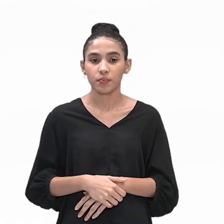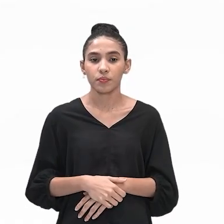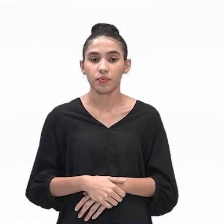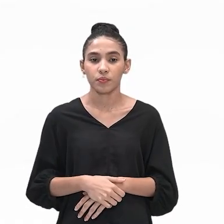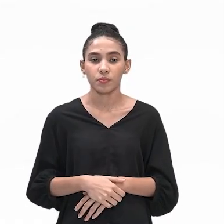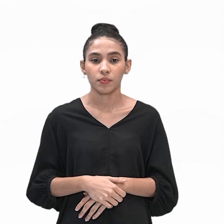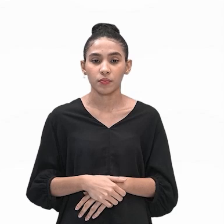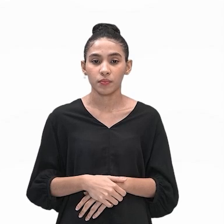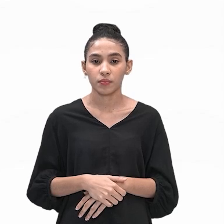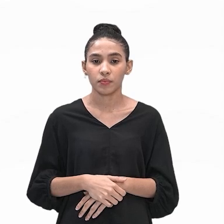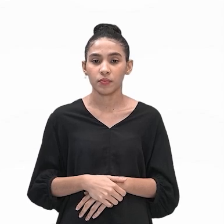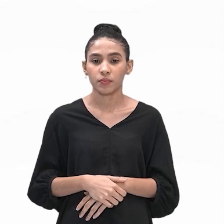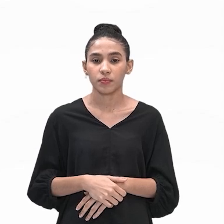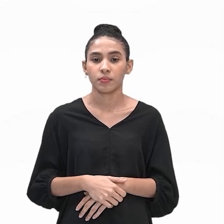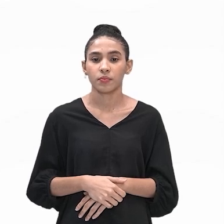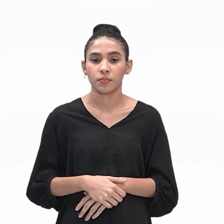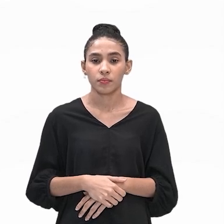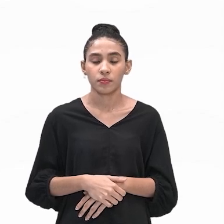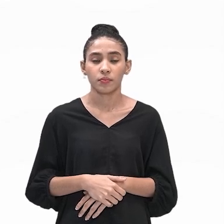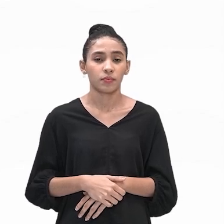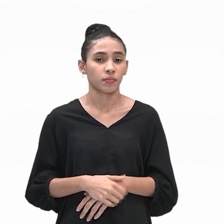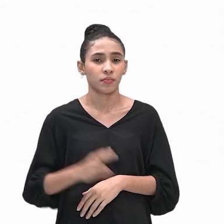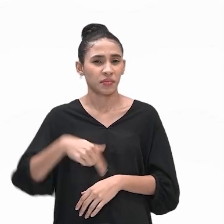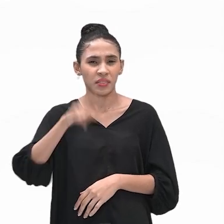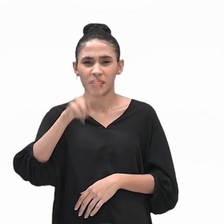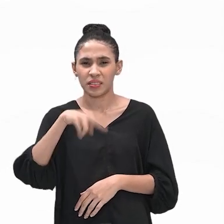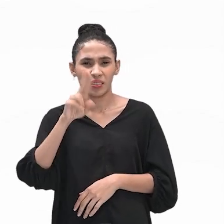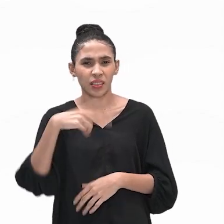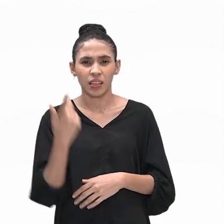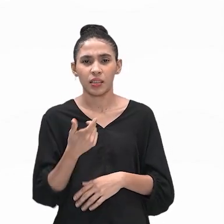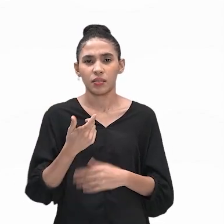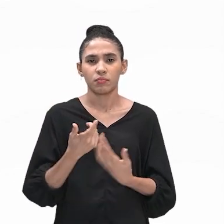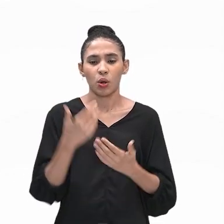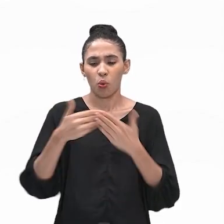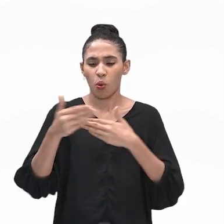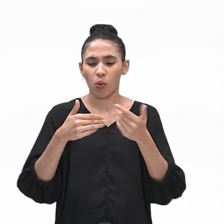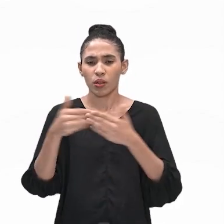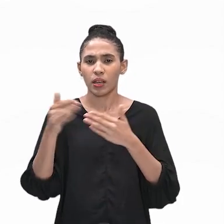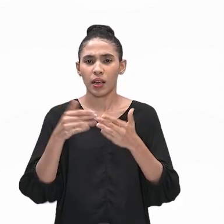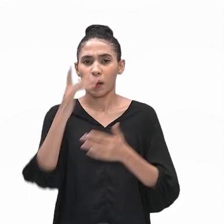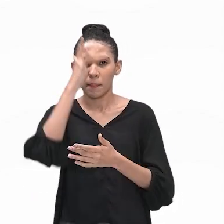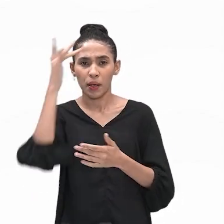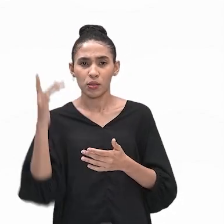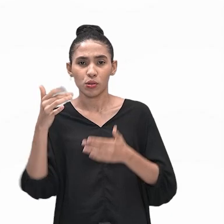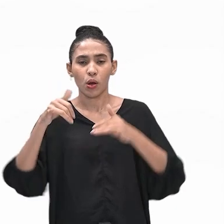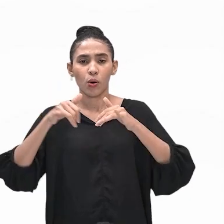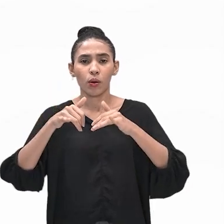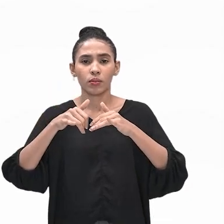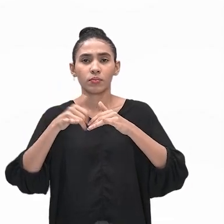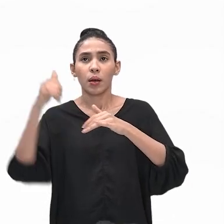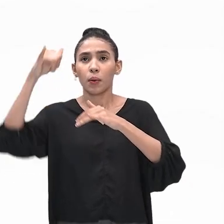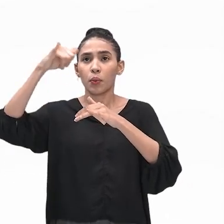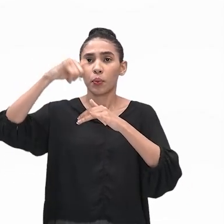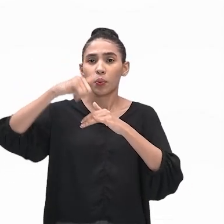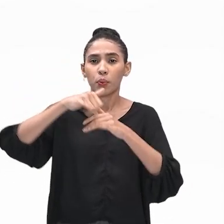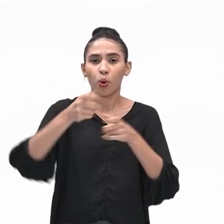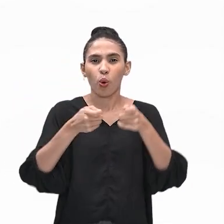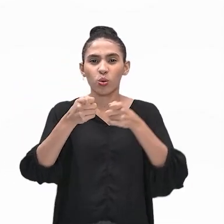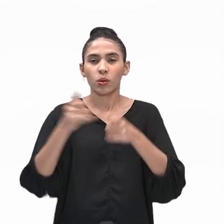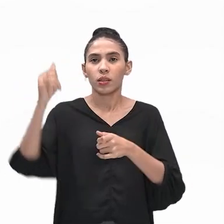vocês. Ninguém deixaria qualquer pessoa pilotar um avião, pois nisso